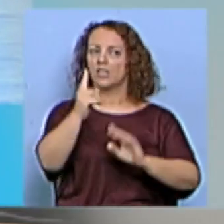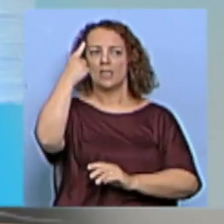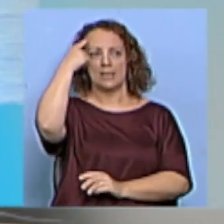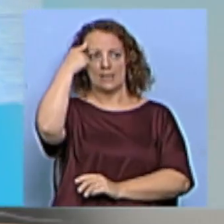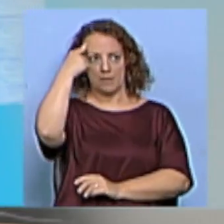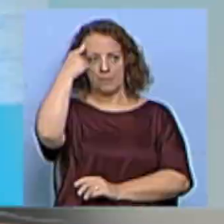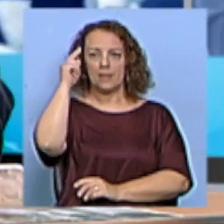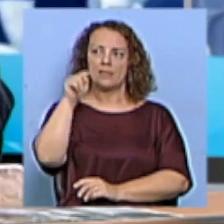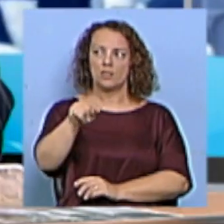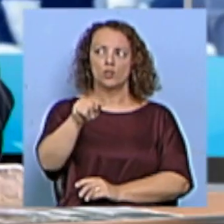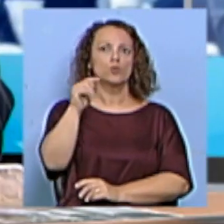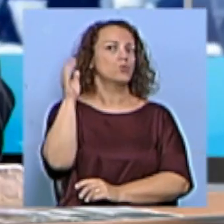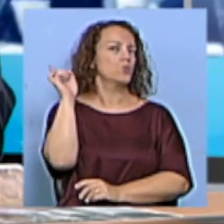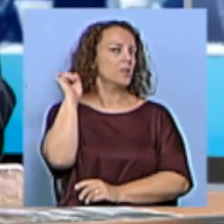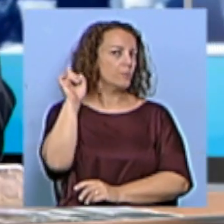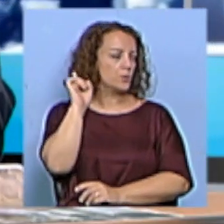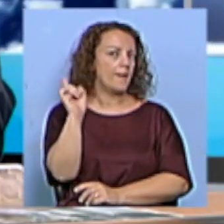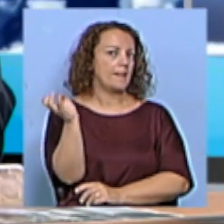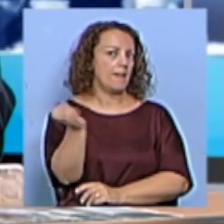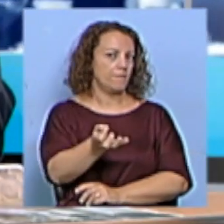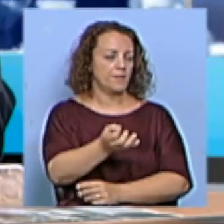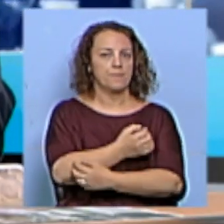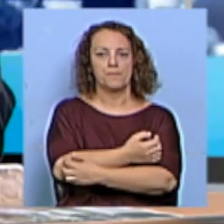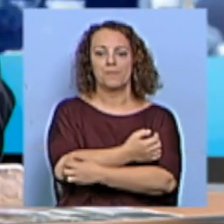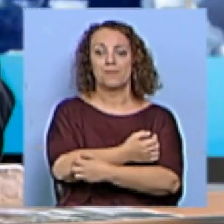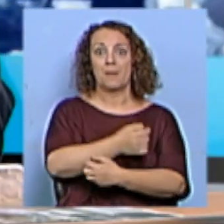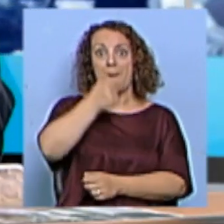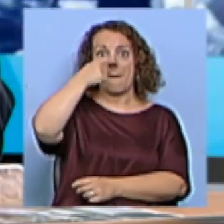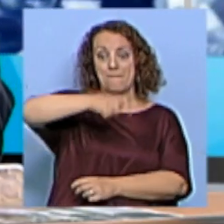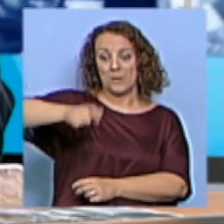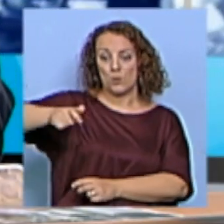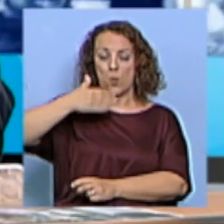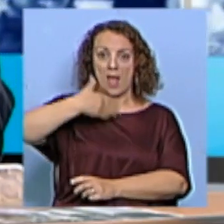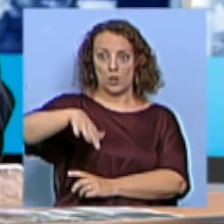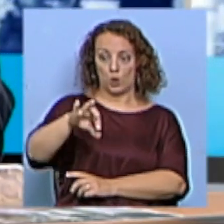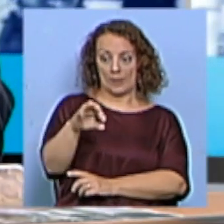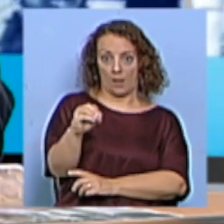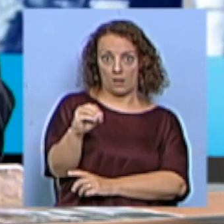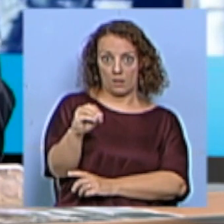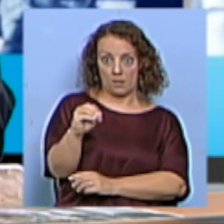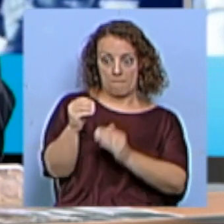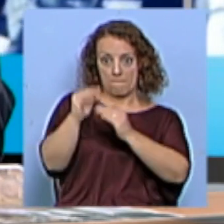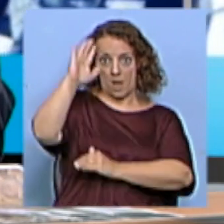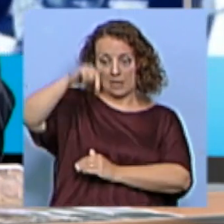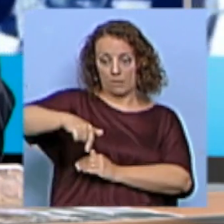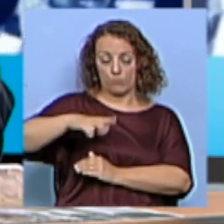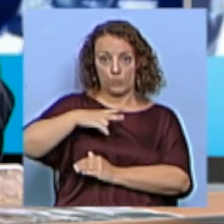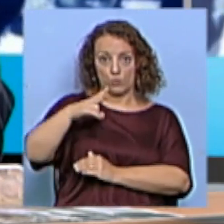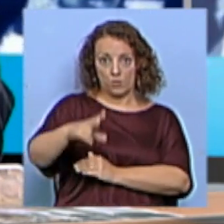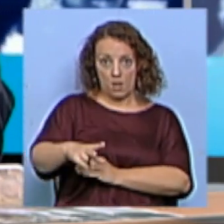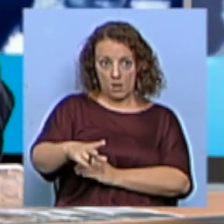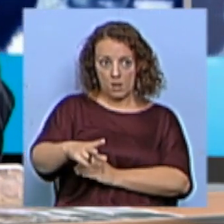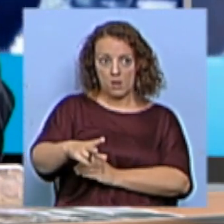isto é um número importante, pessoas com 80 e mais anos de idade neste país têm,